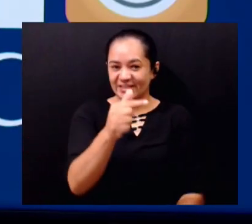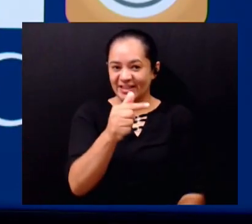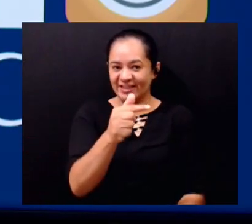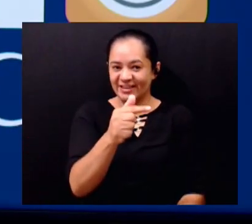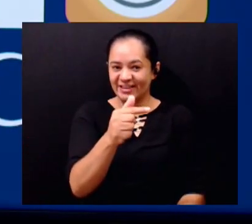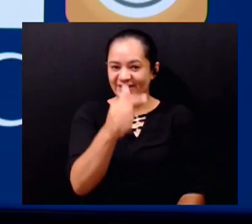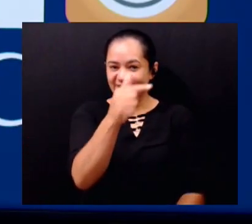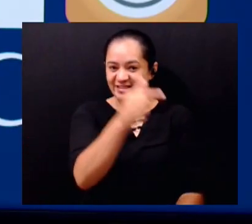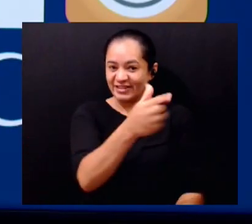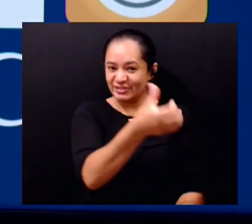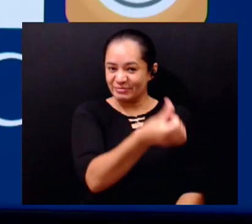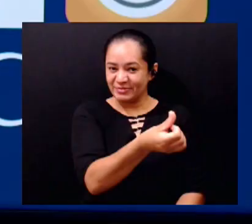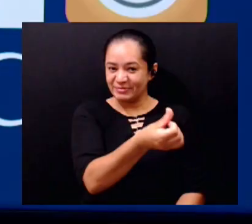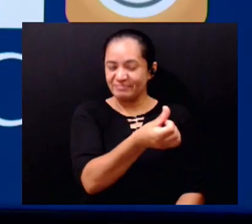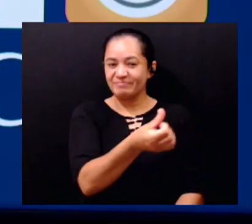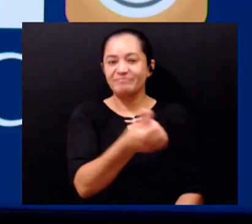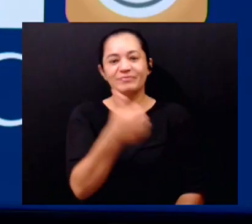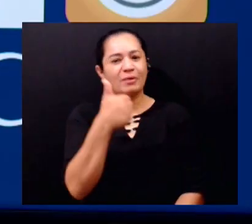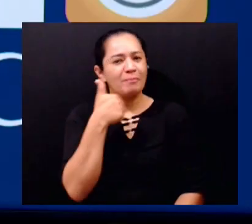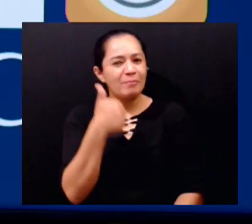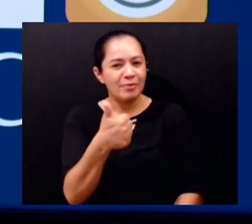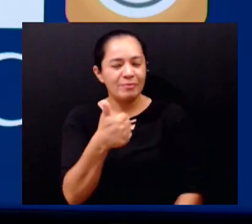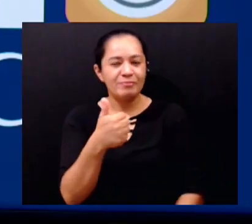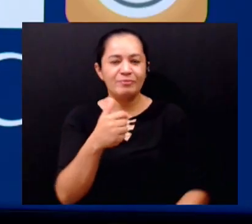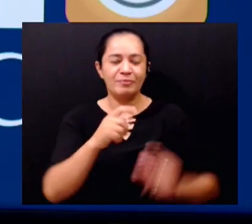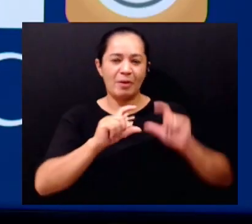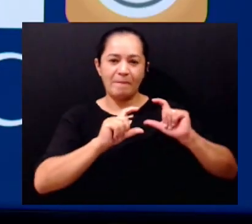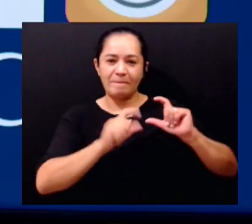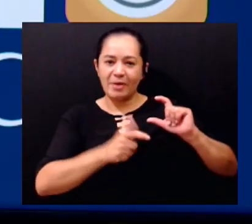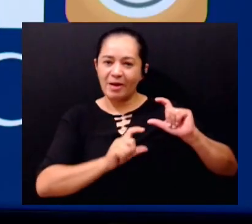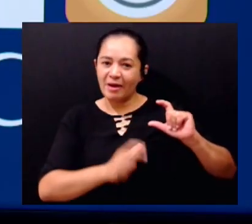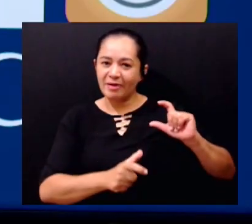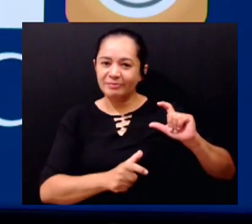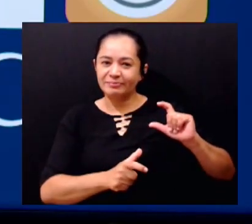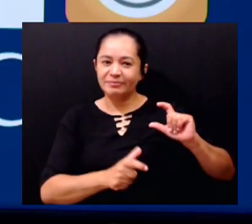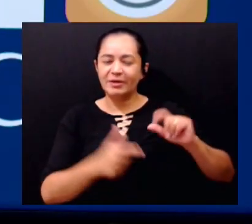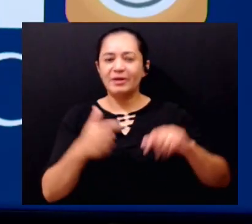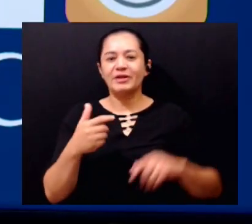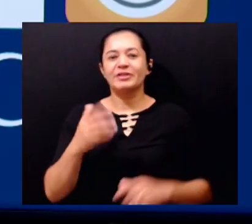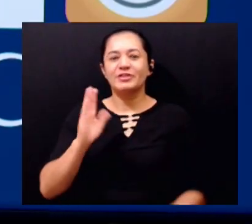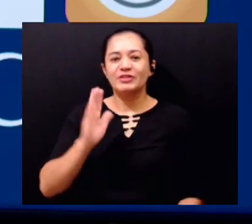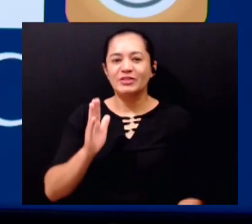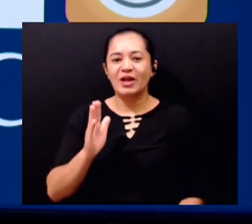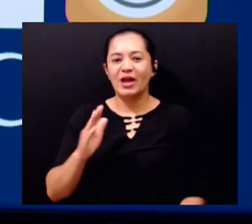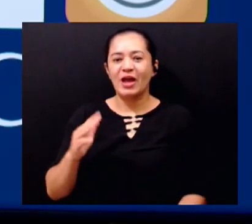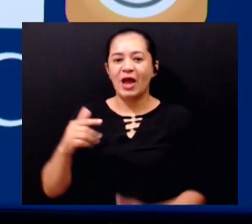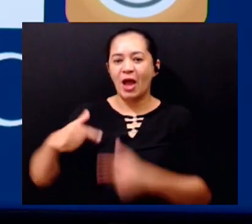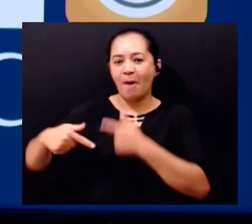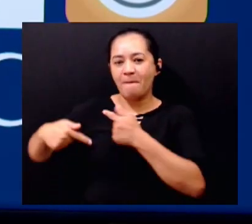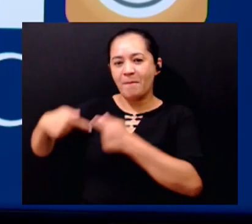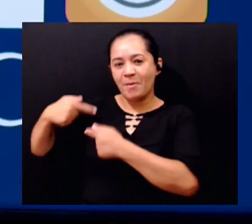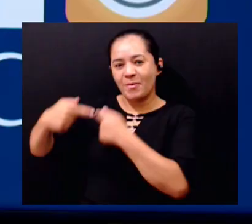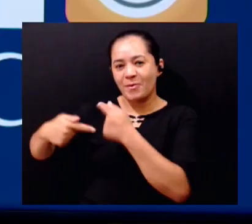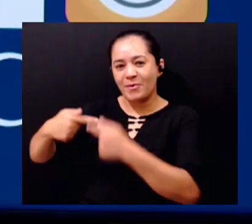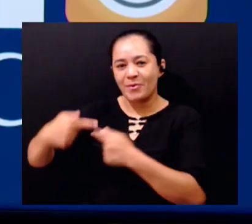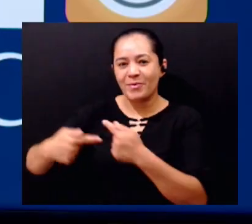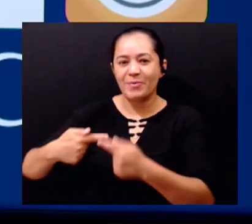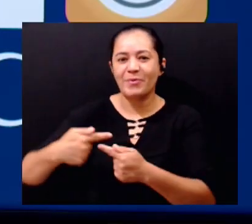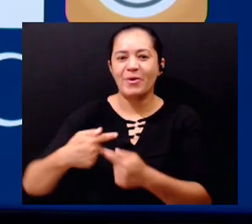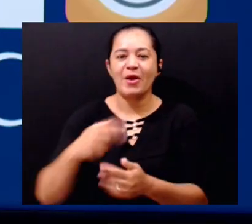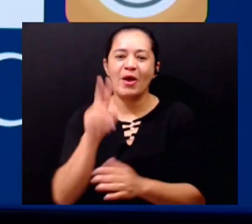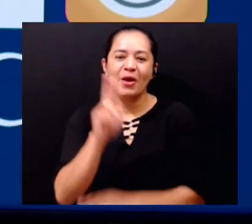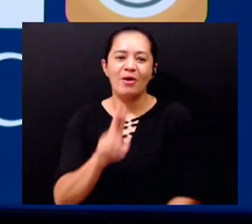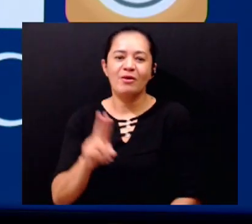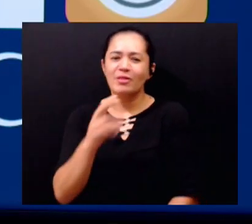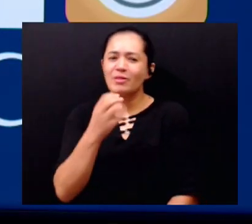97829-3776, tá bom? Os quadrinhos que fazem parte de uma geração de pessoas, né? Muito bom falar sobre quadrinhos. E na